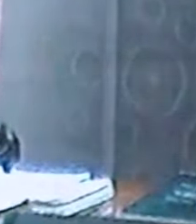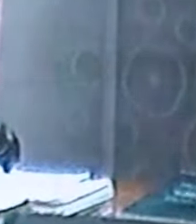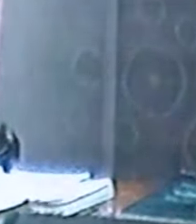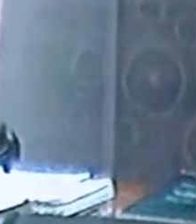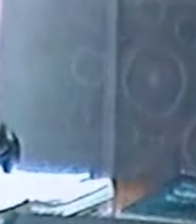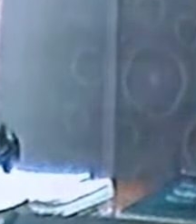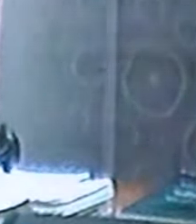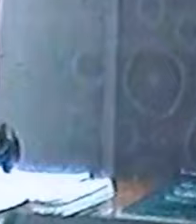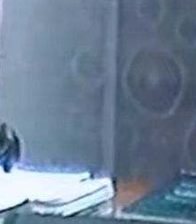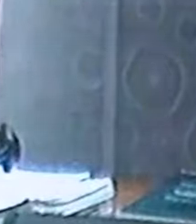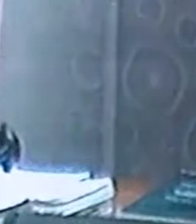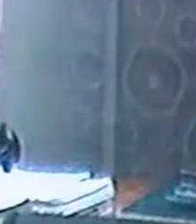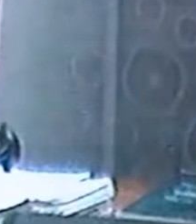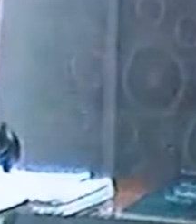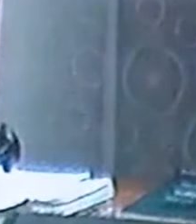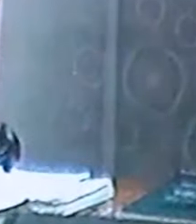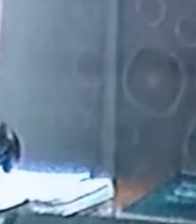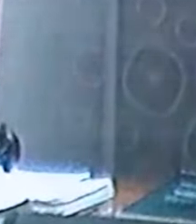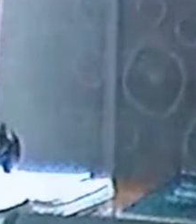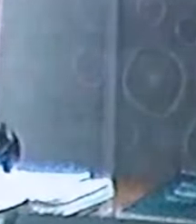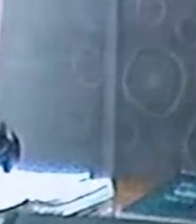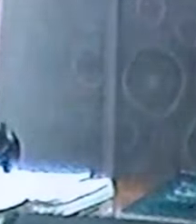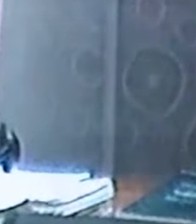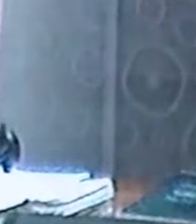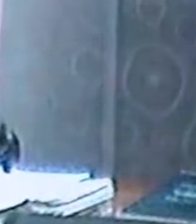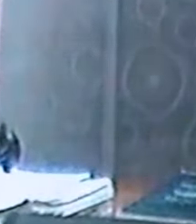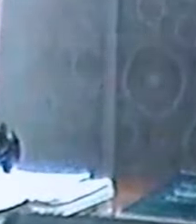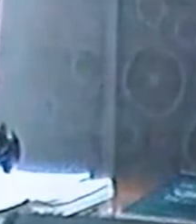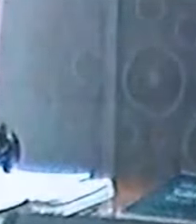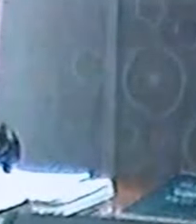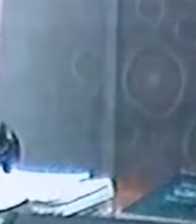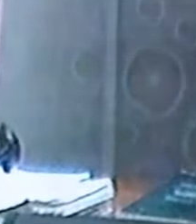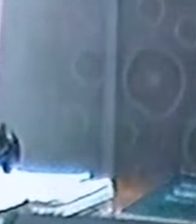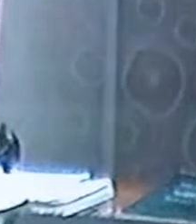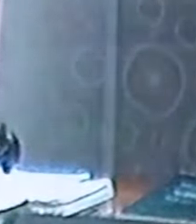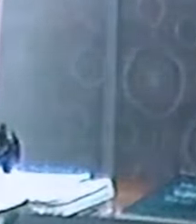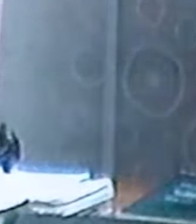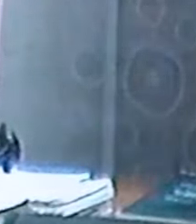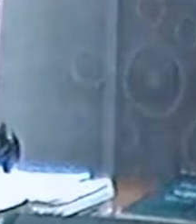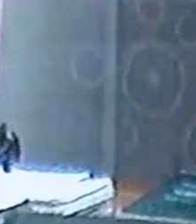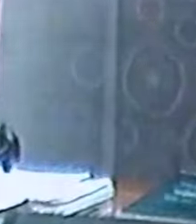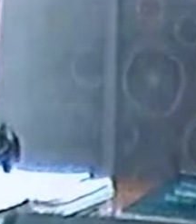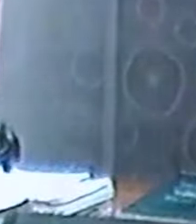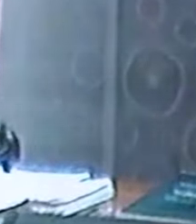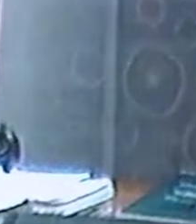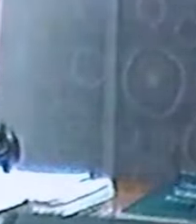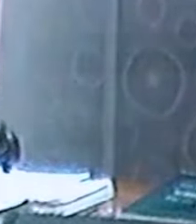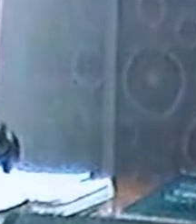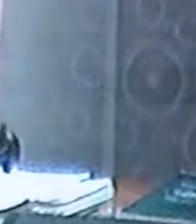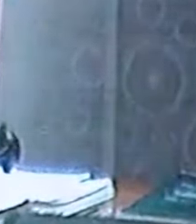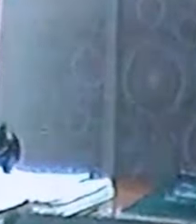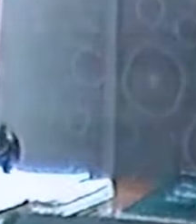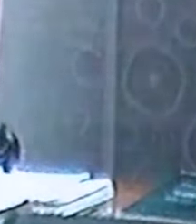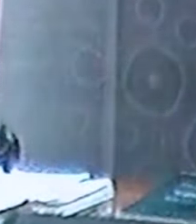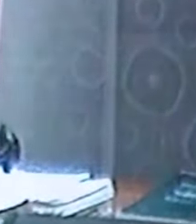Ita, nem critério de que rigoroso teves. Por exemplo, Banco Central,